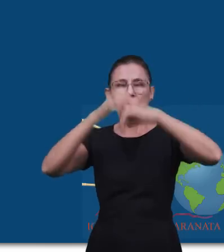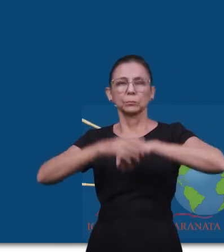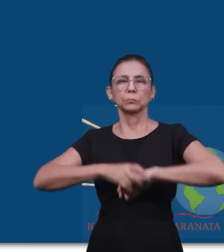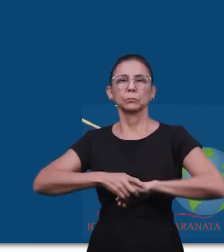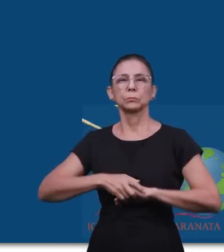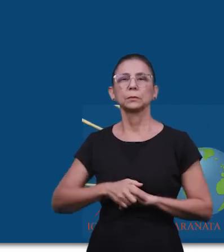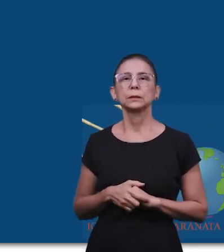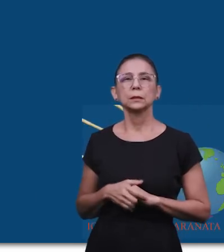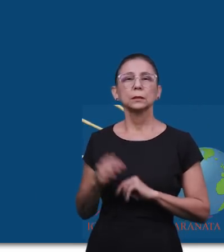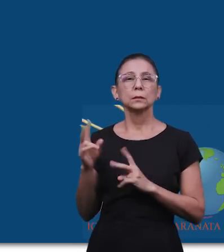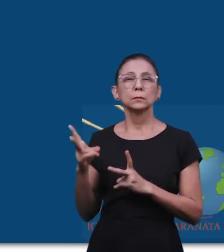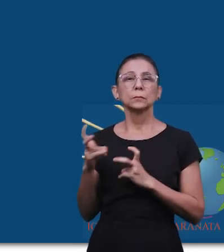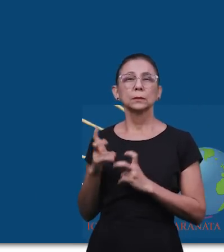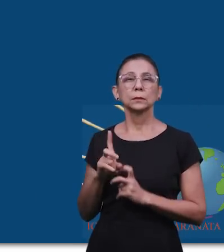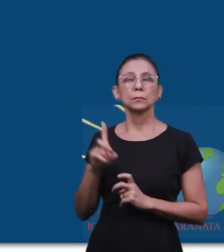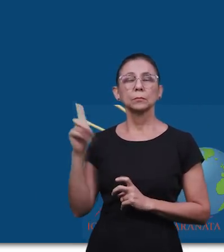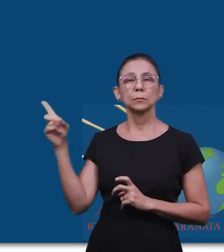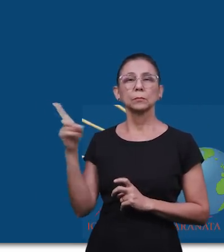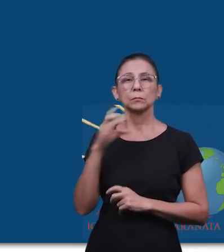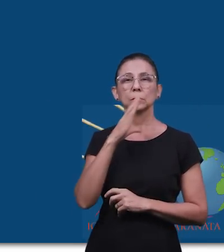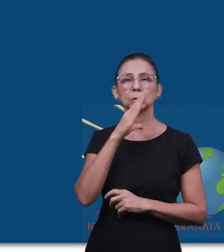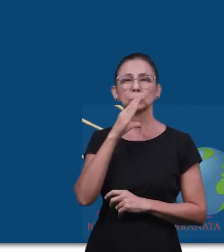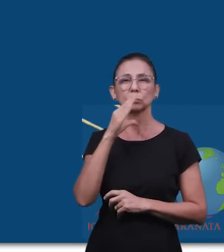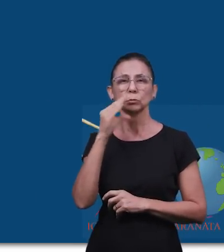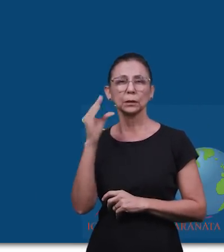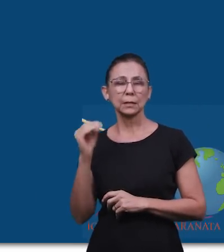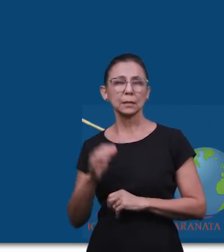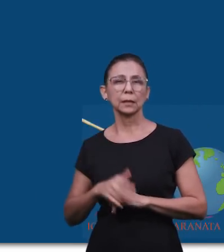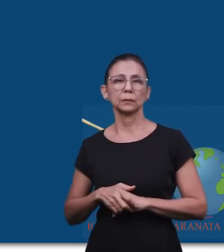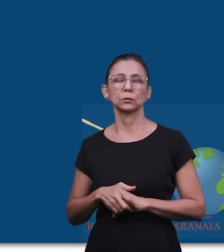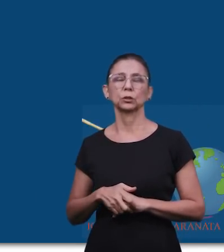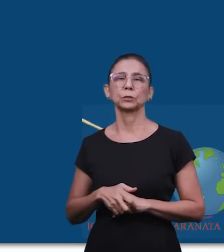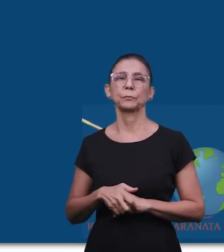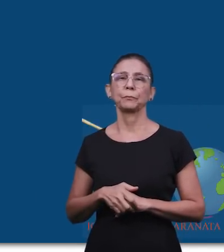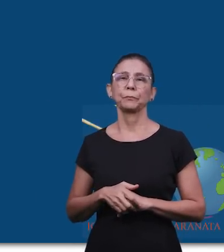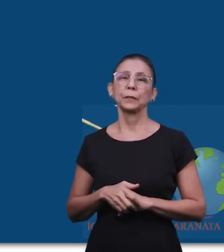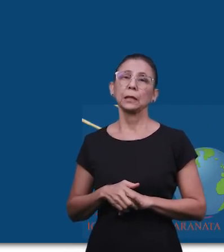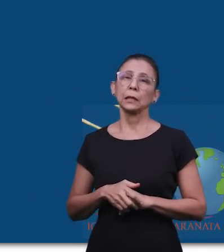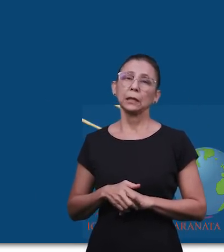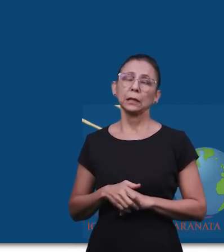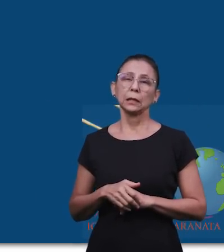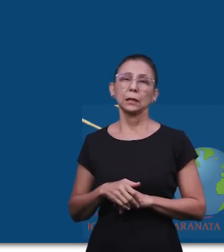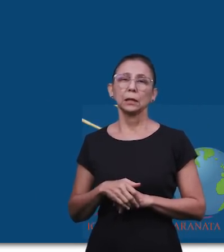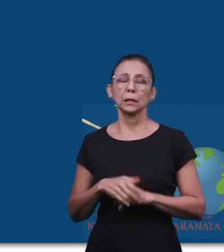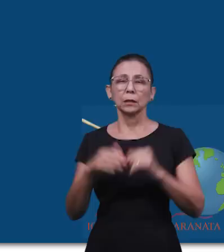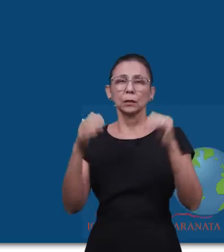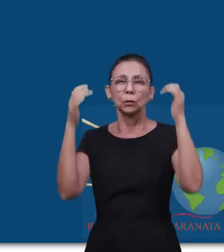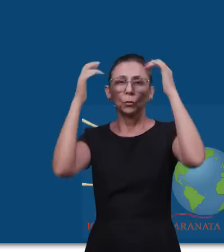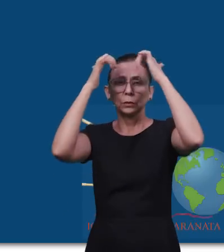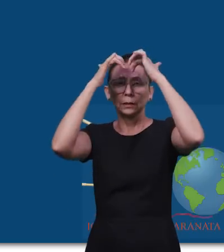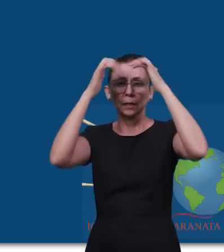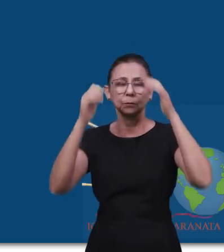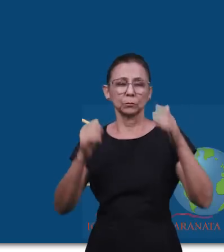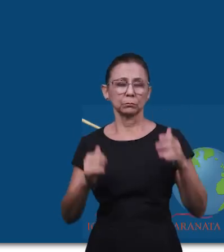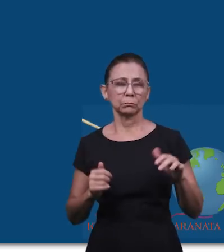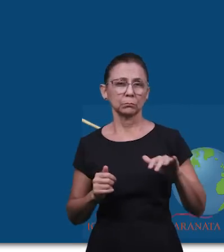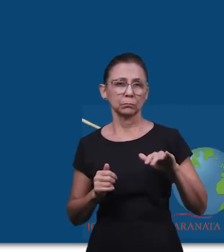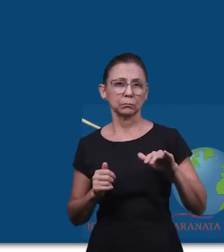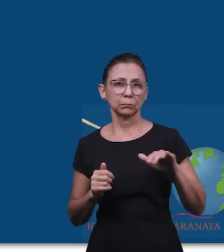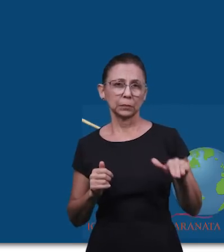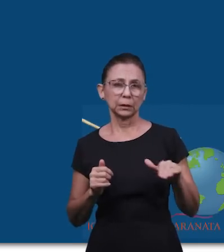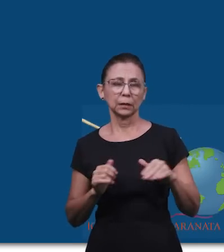podemos perceber que o cérebro do adolescente, em relação a de uma criança e ao de um